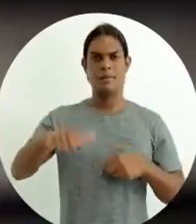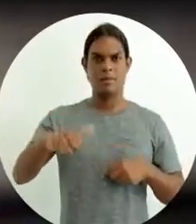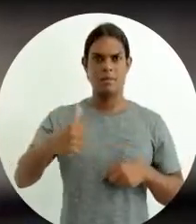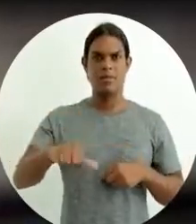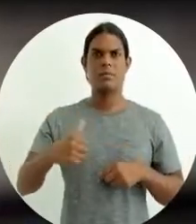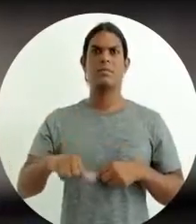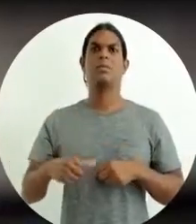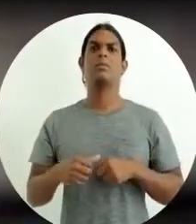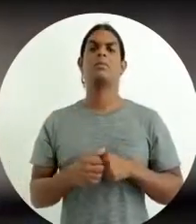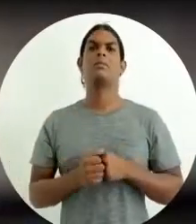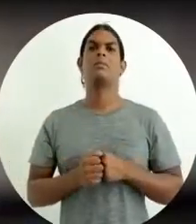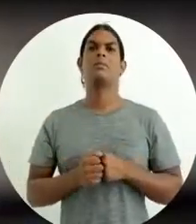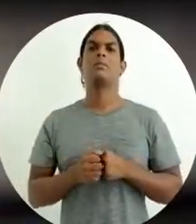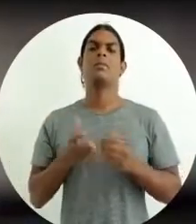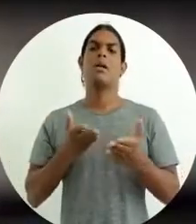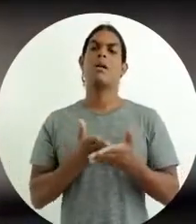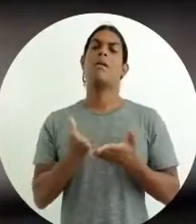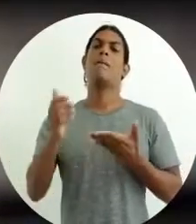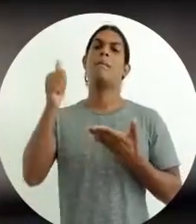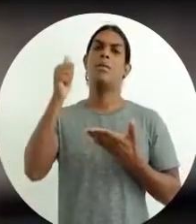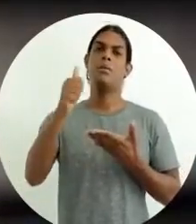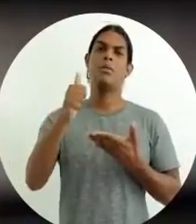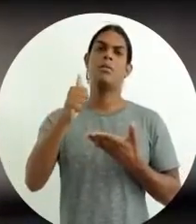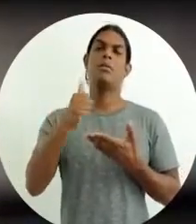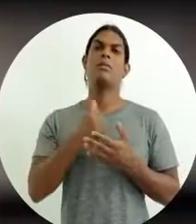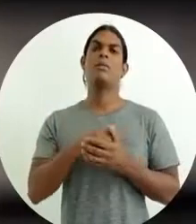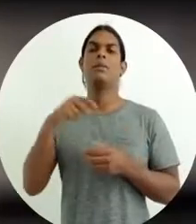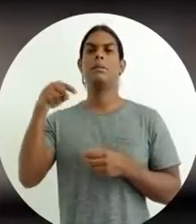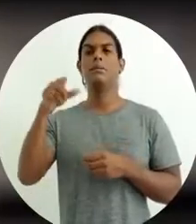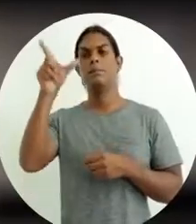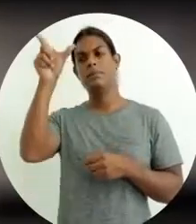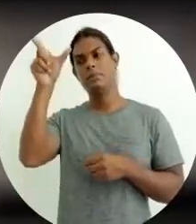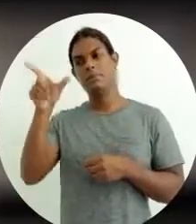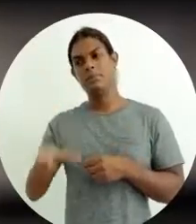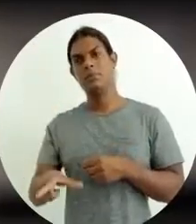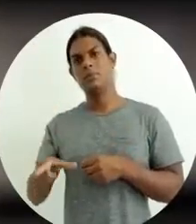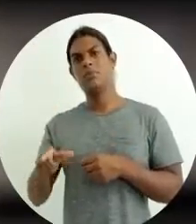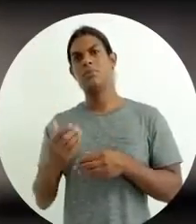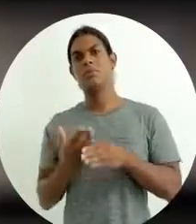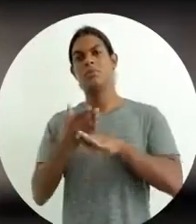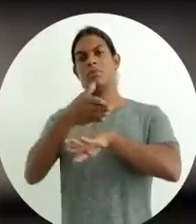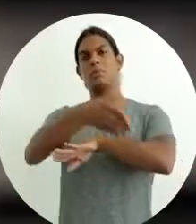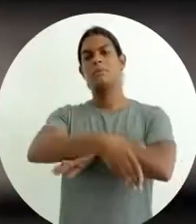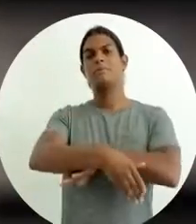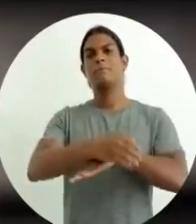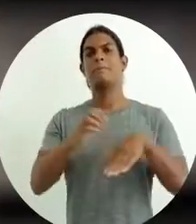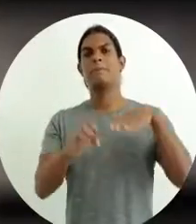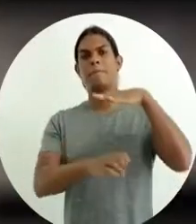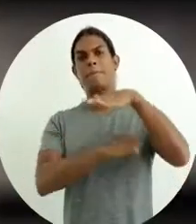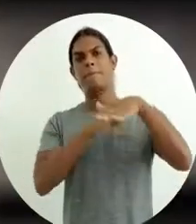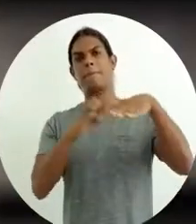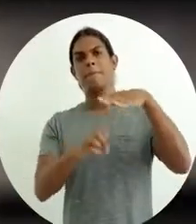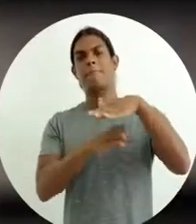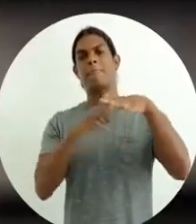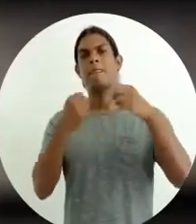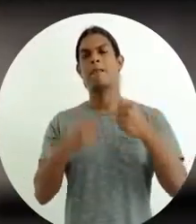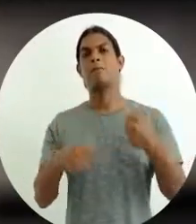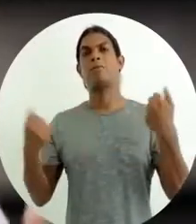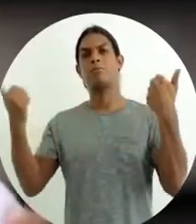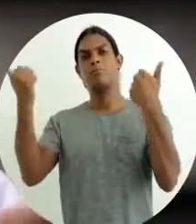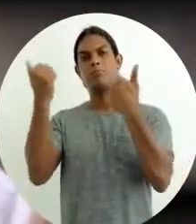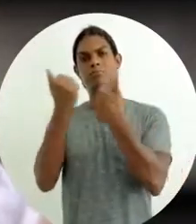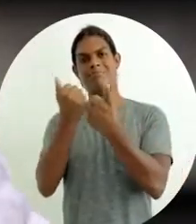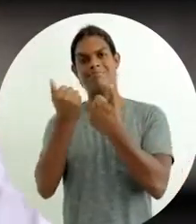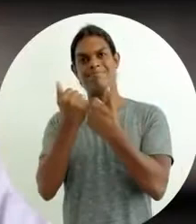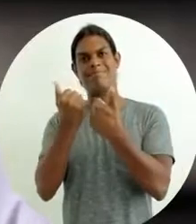seleciona, aprova o candidato e depois este mais novo candidato tem um grande desafio: